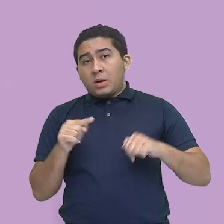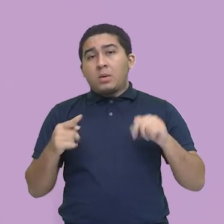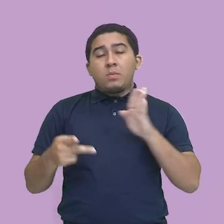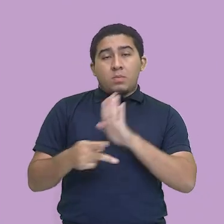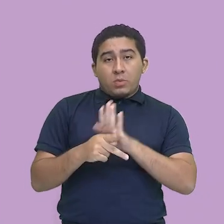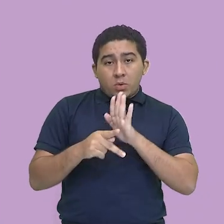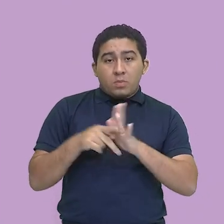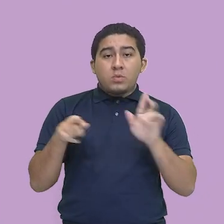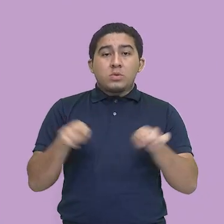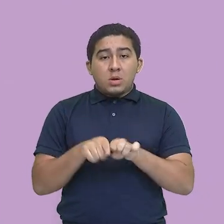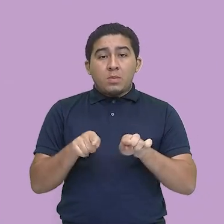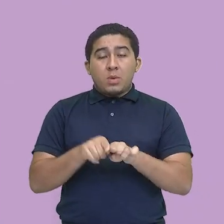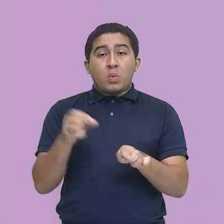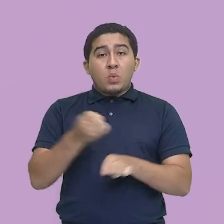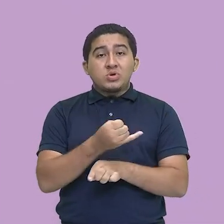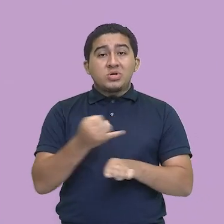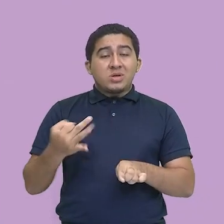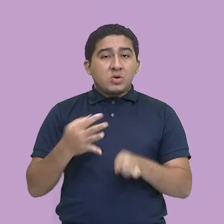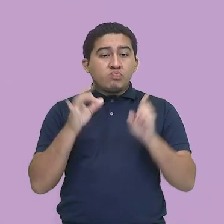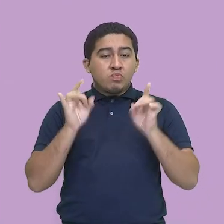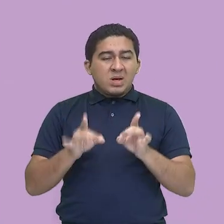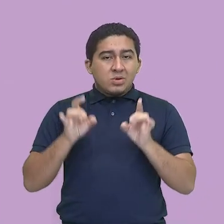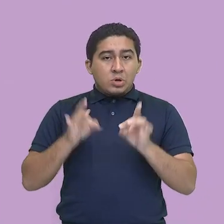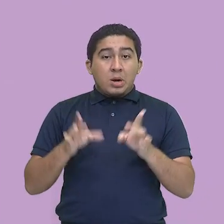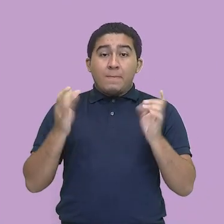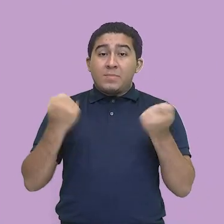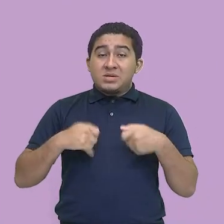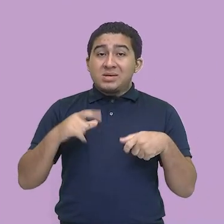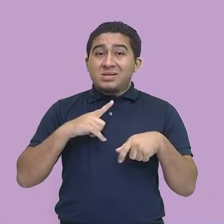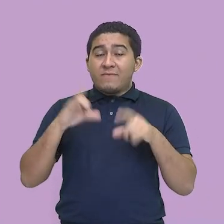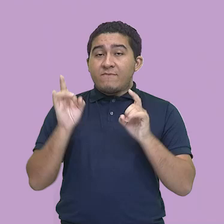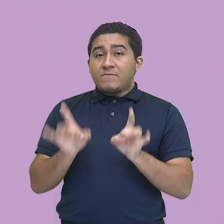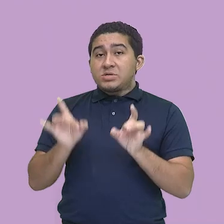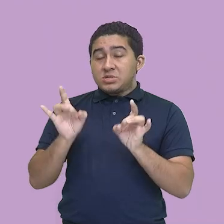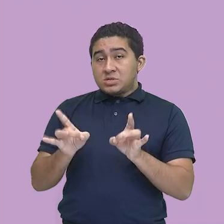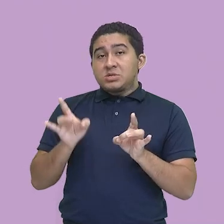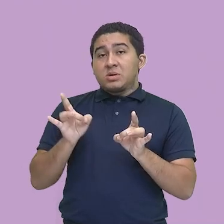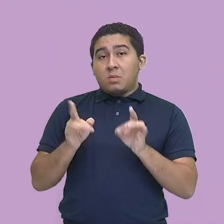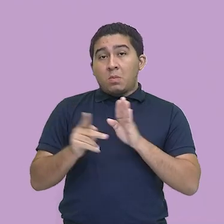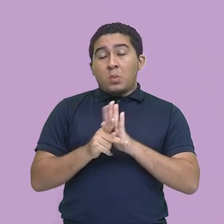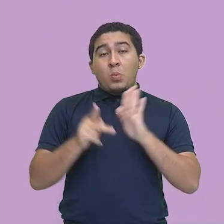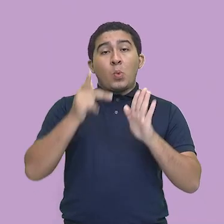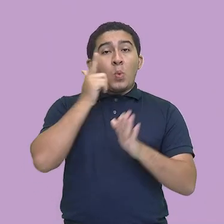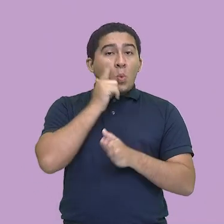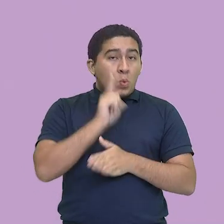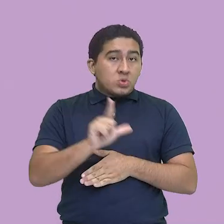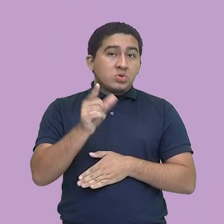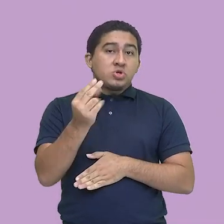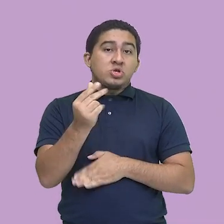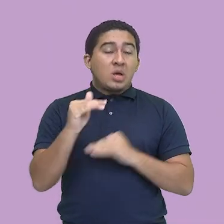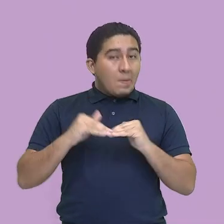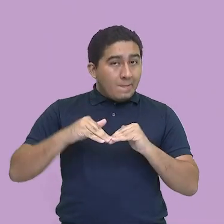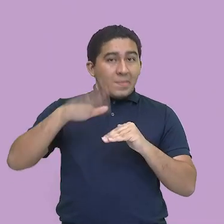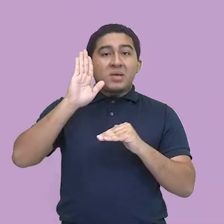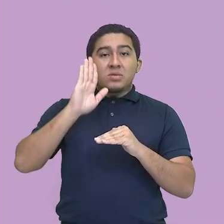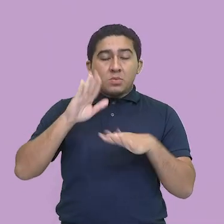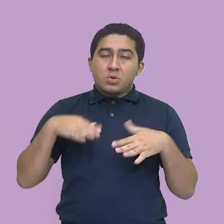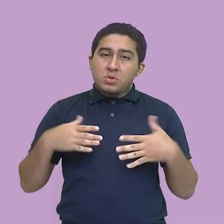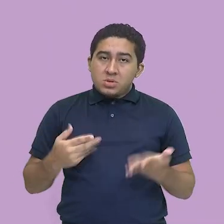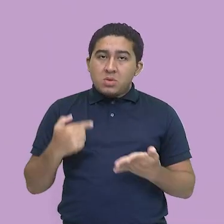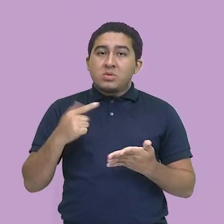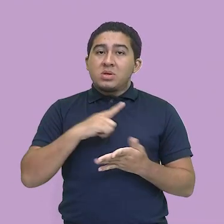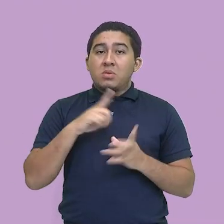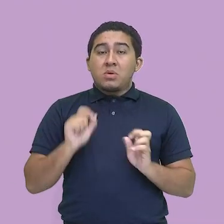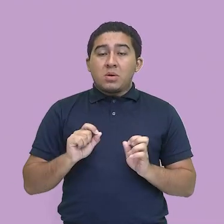né? Quantidade de mercadorias que devem ser vendidas para se obter o lucro máximo, então a gente está